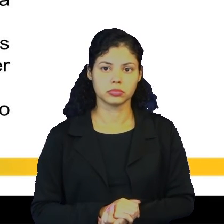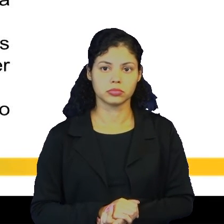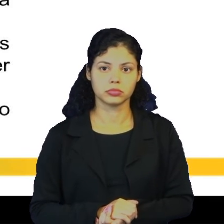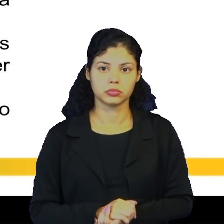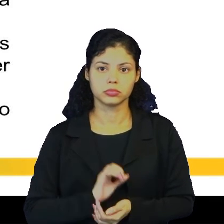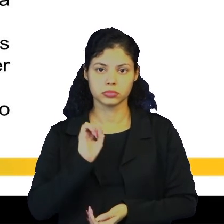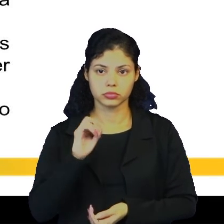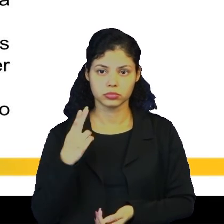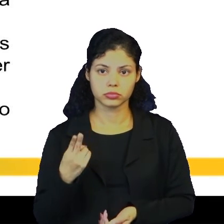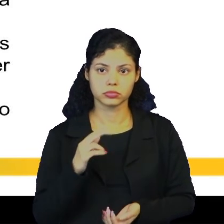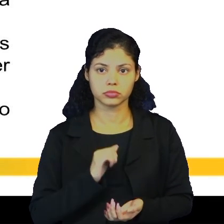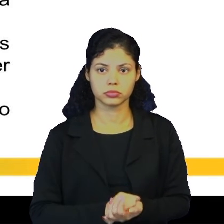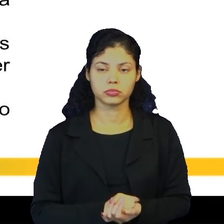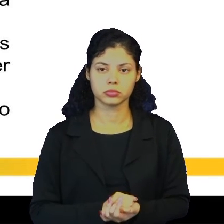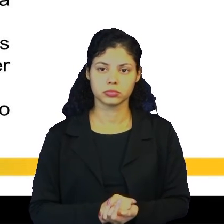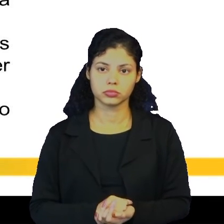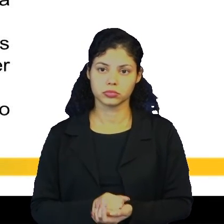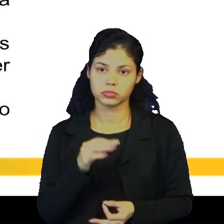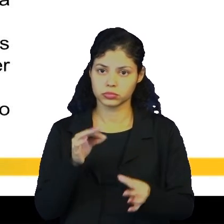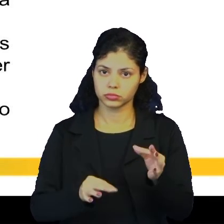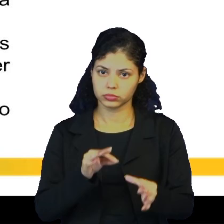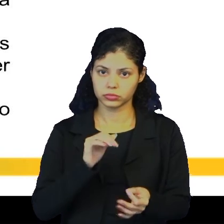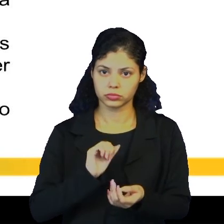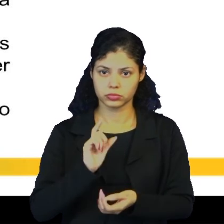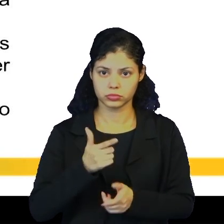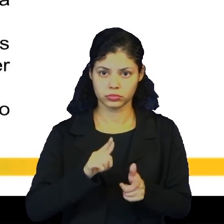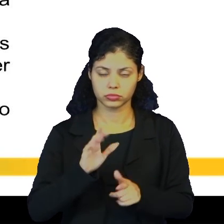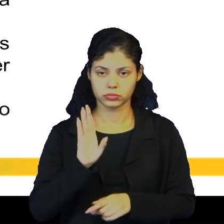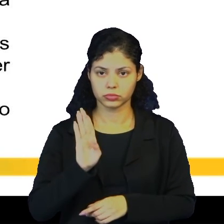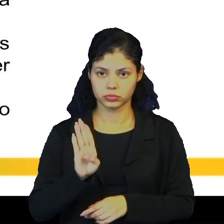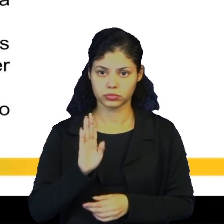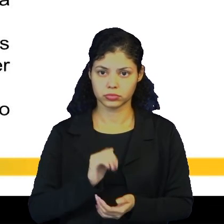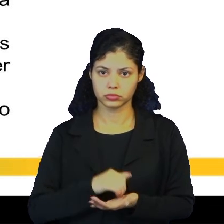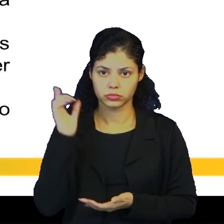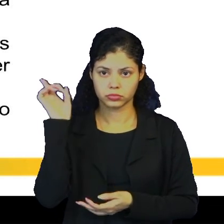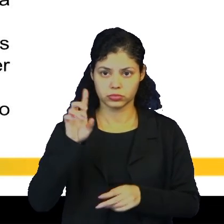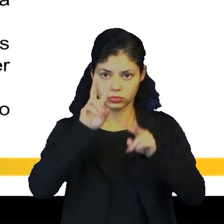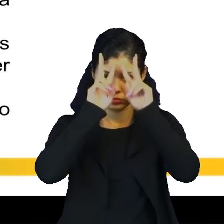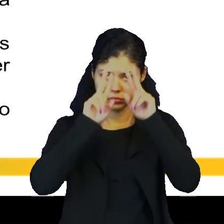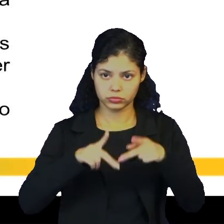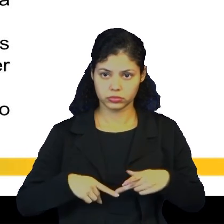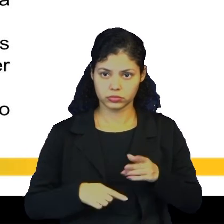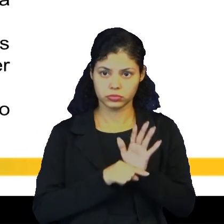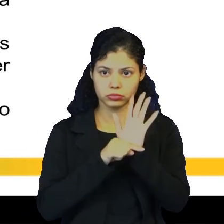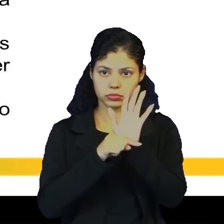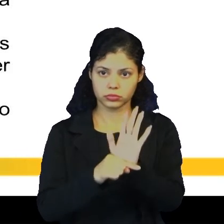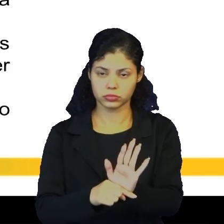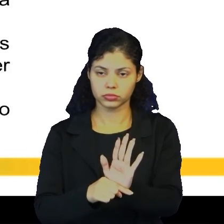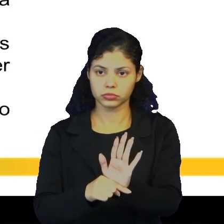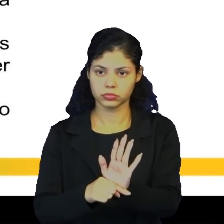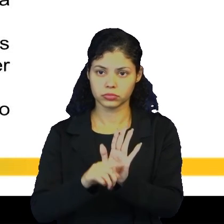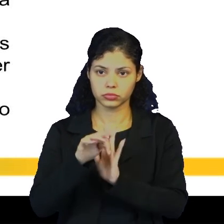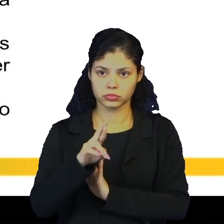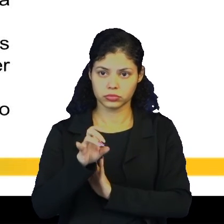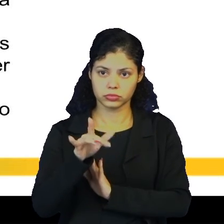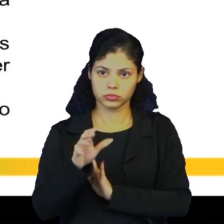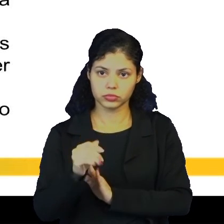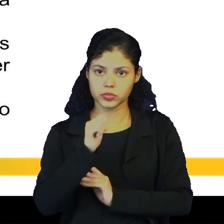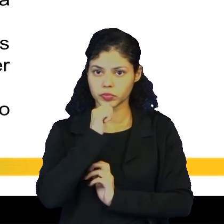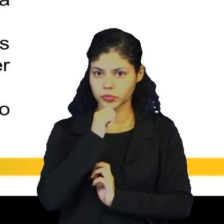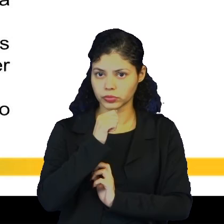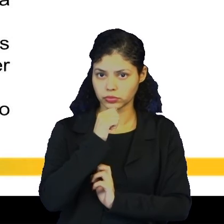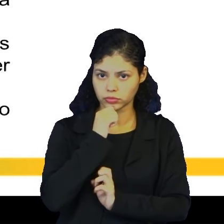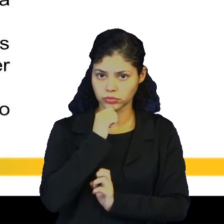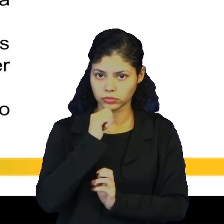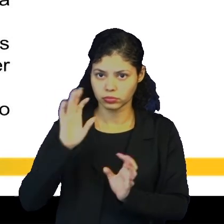intercambiáveis ou, né, no ordenamento jurídico. Letra B, os direitos humanos estão dispostos em um rol taxativo que